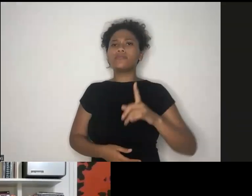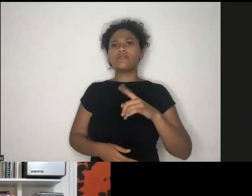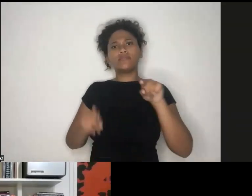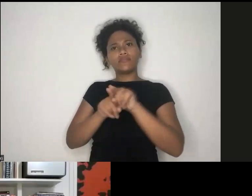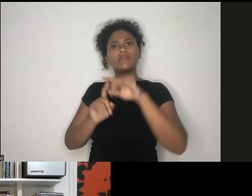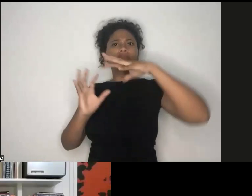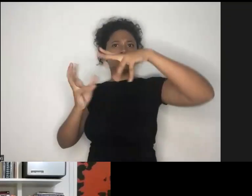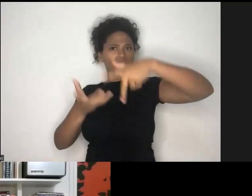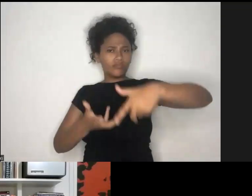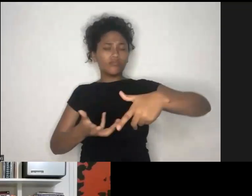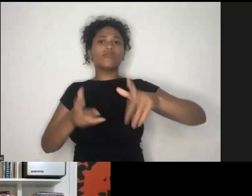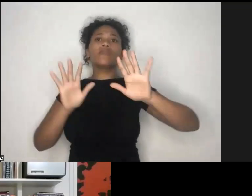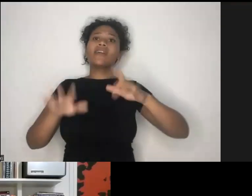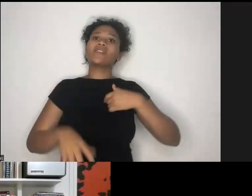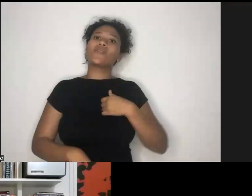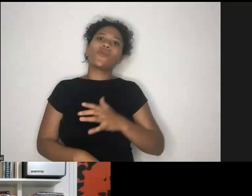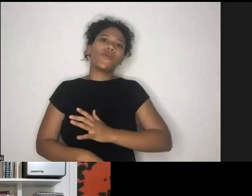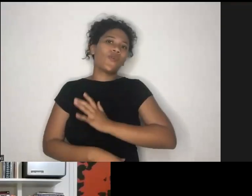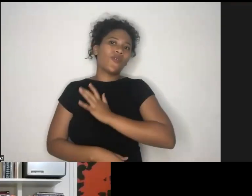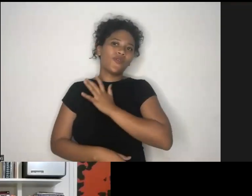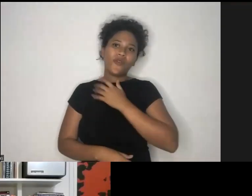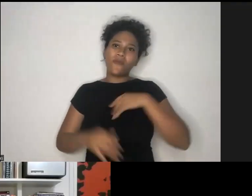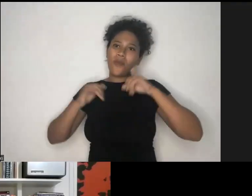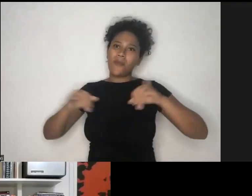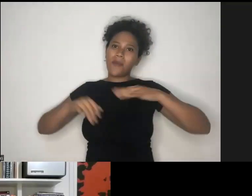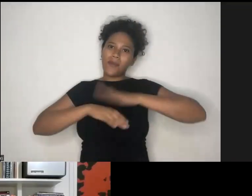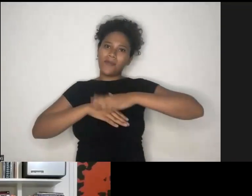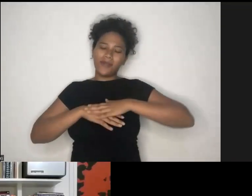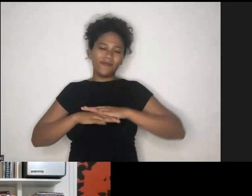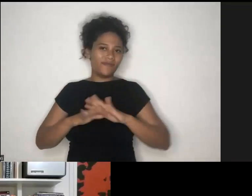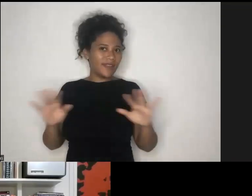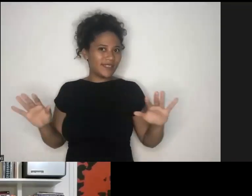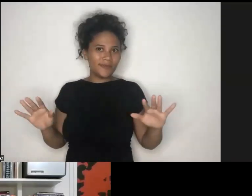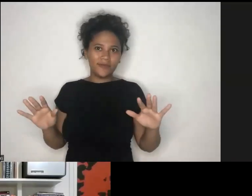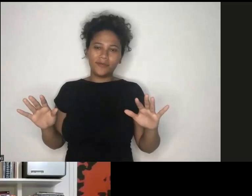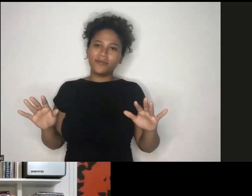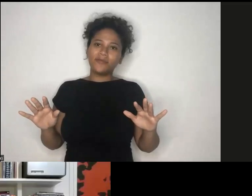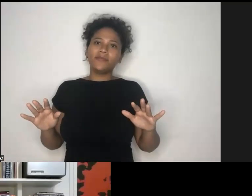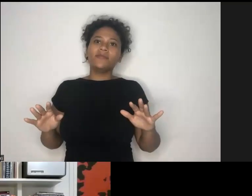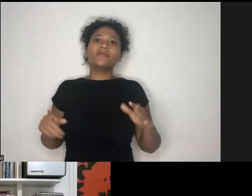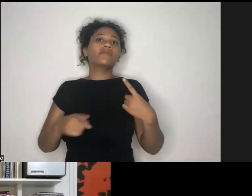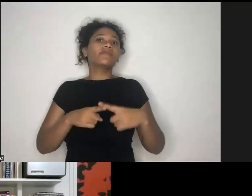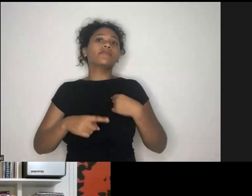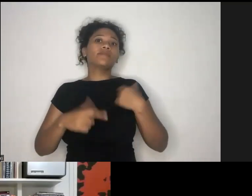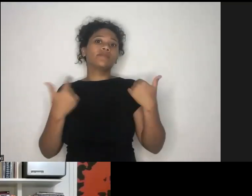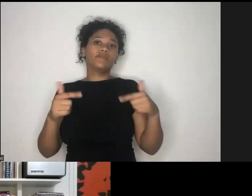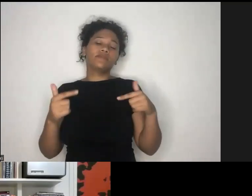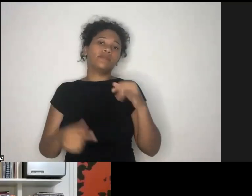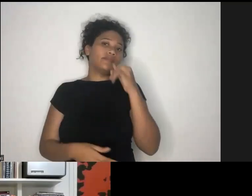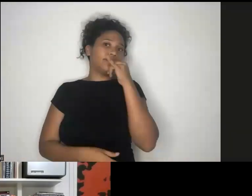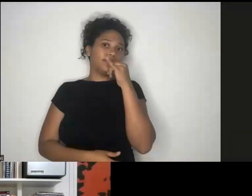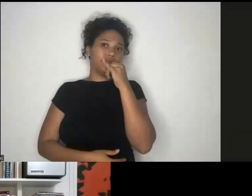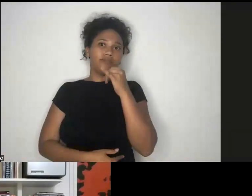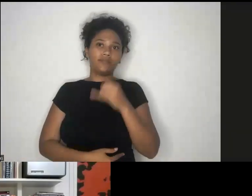e tal mas eu péssimo marqueteiro para mim mesmo então assim porque o meu trabalho por exemplo de